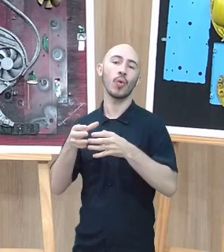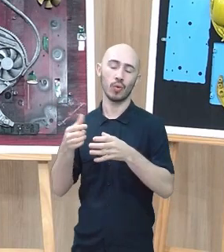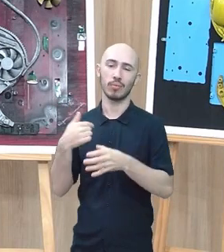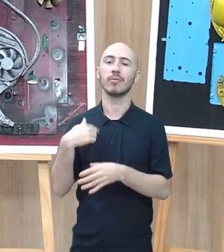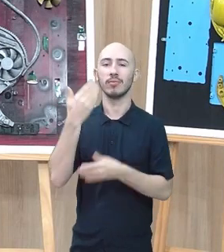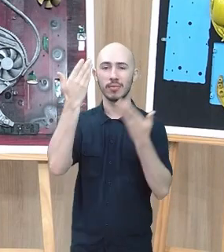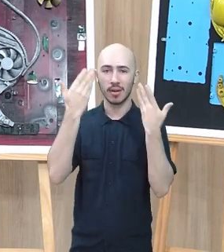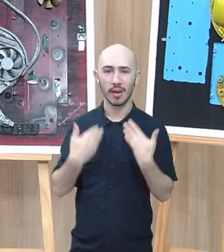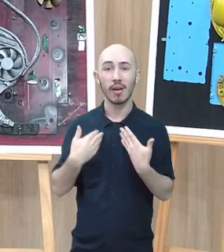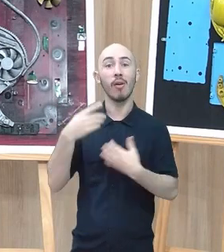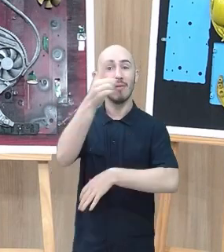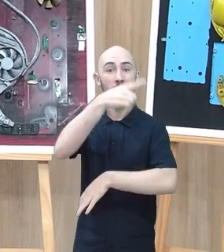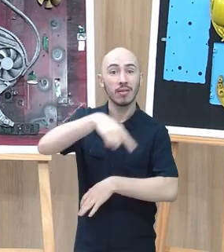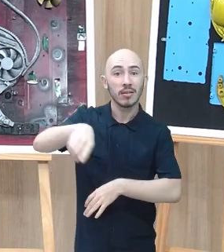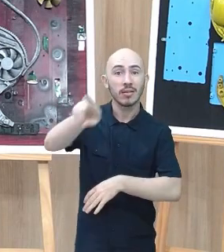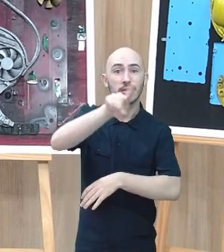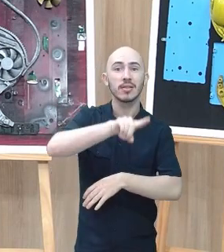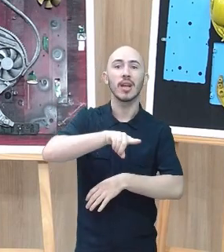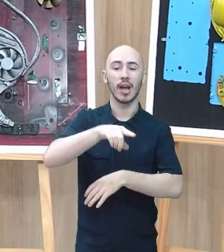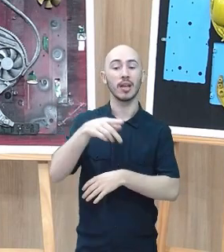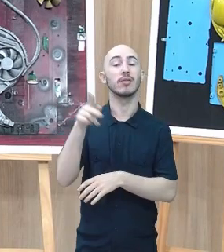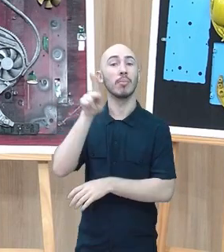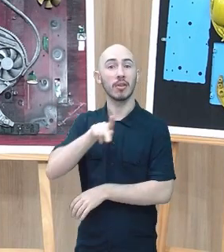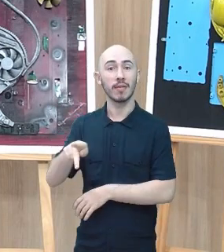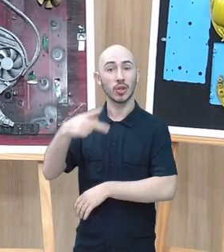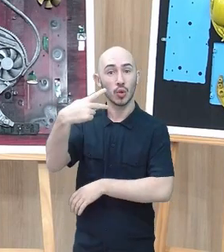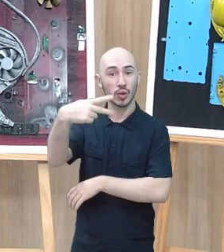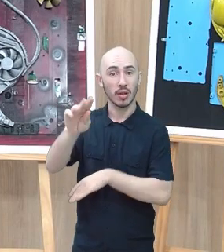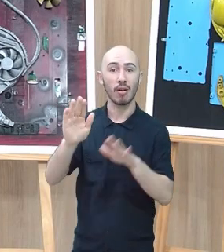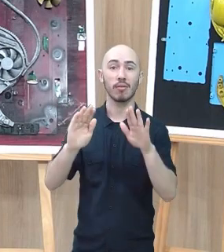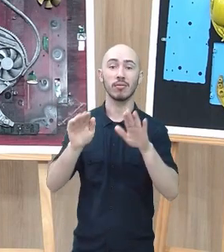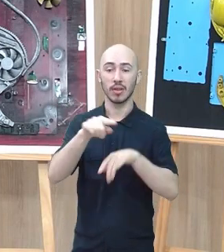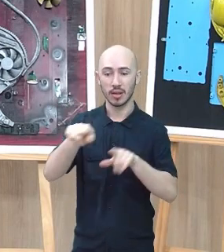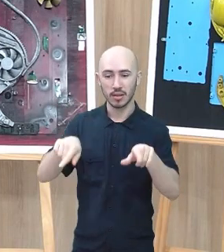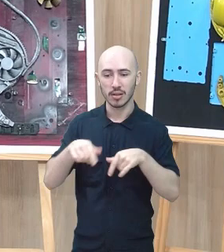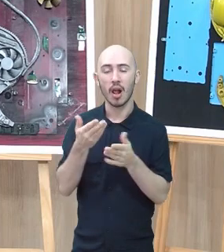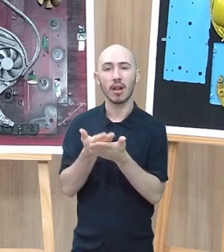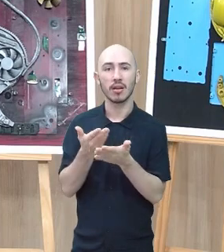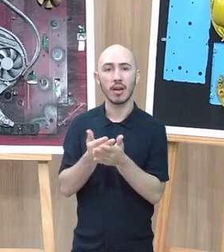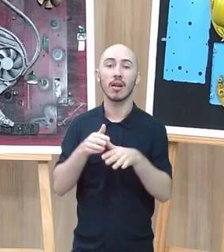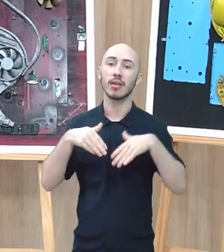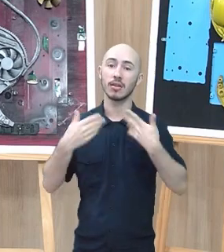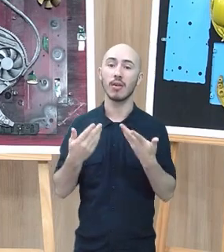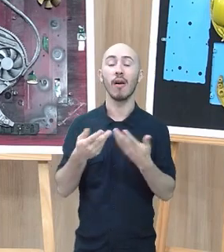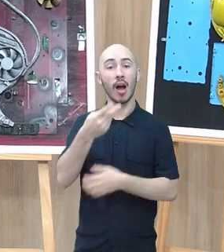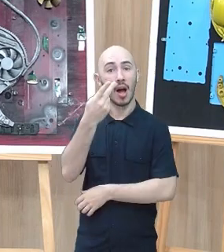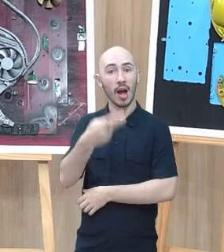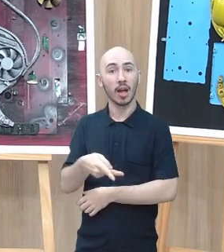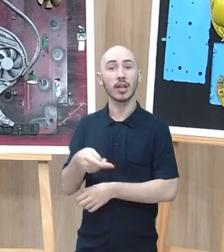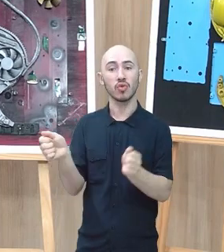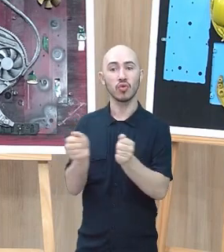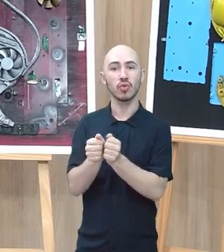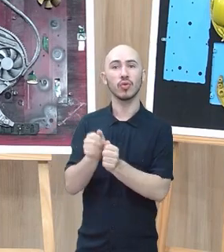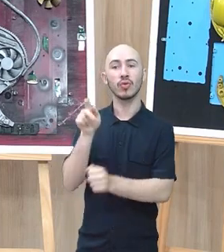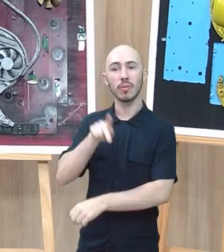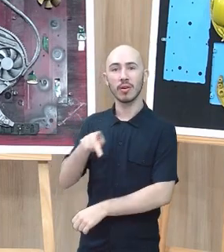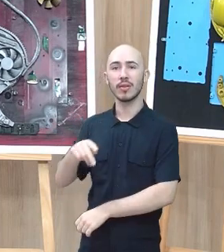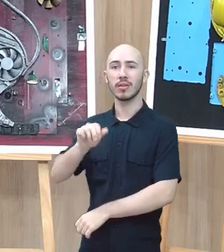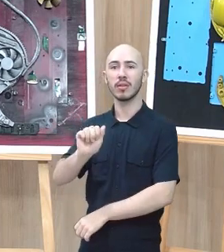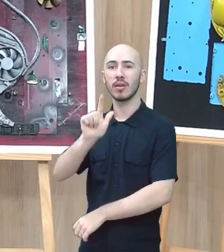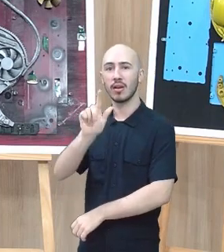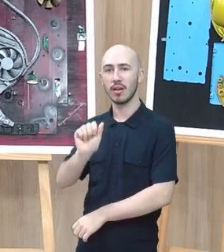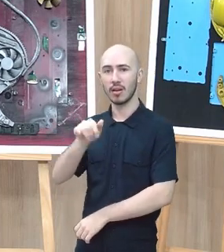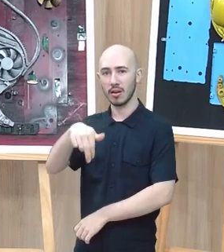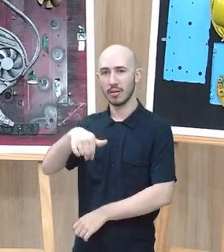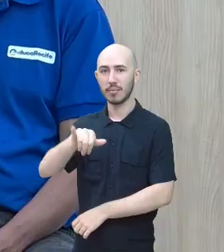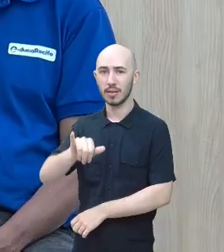eu, vocês, o seu professor em sala de aula e aqui no estúdio estamos com o professor Alamir. Fala aí,